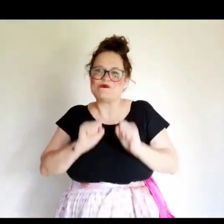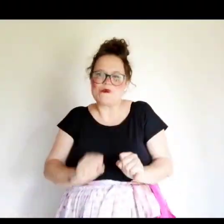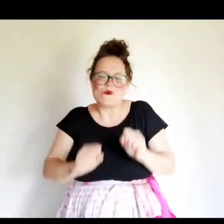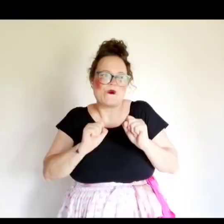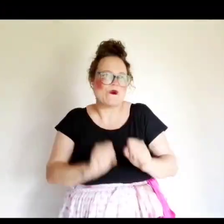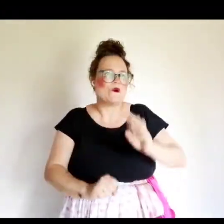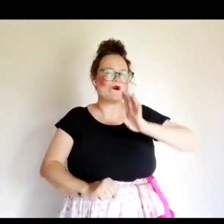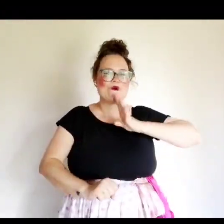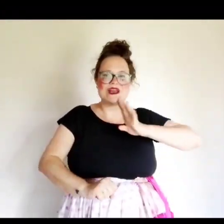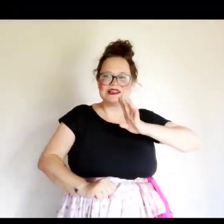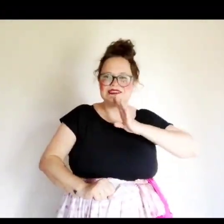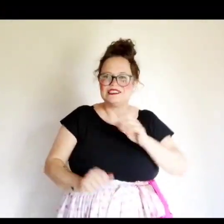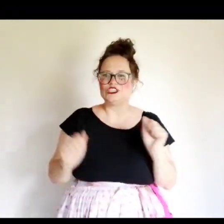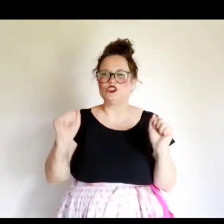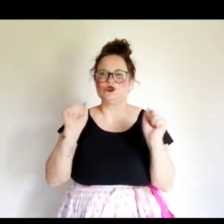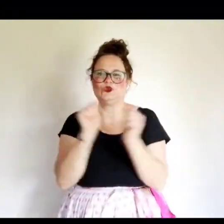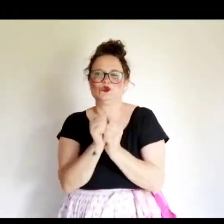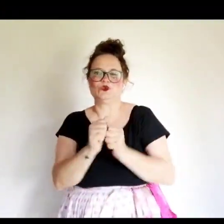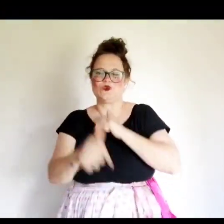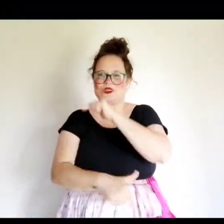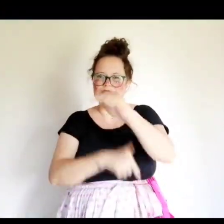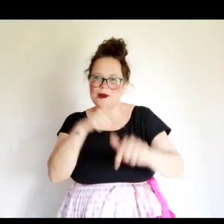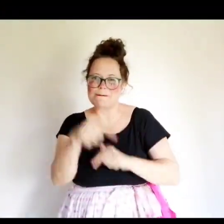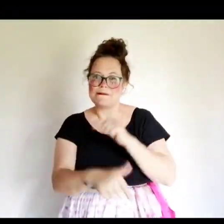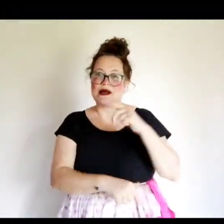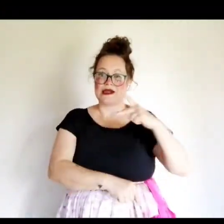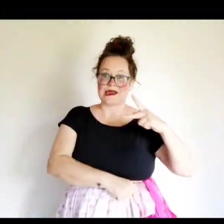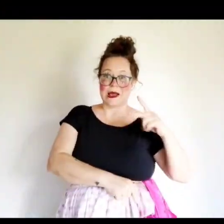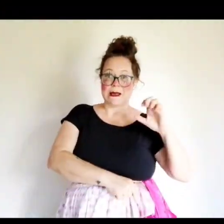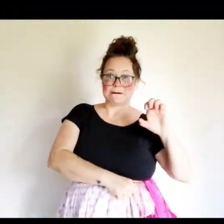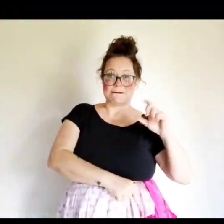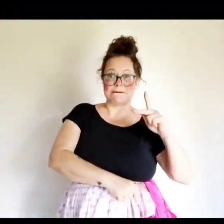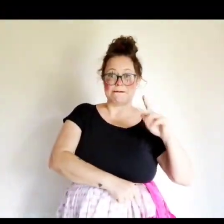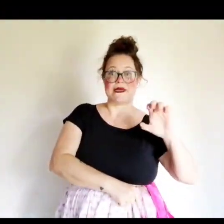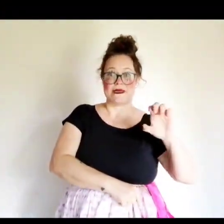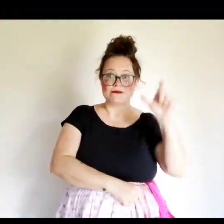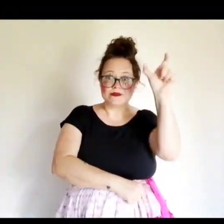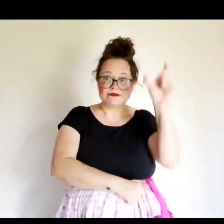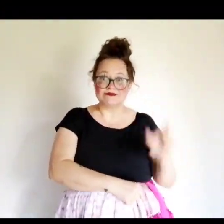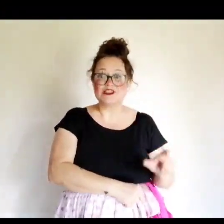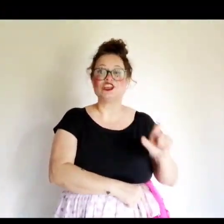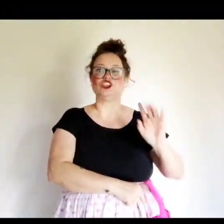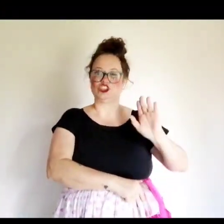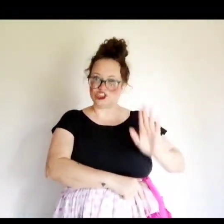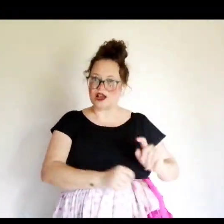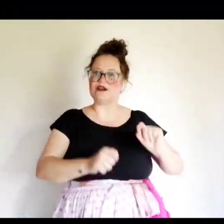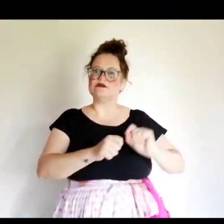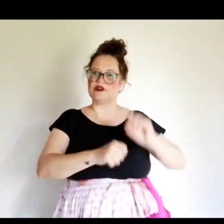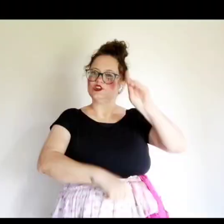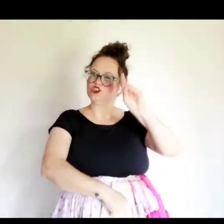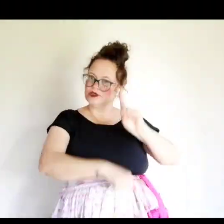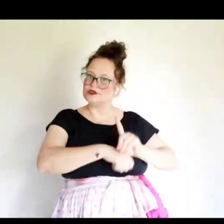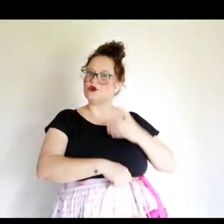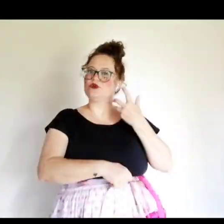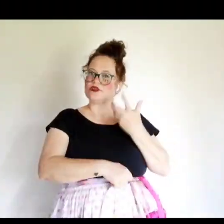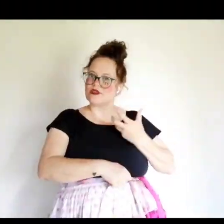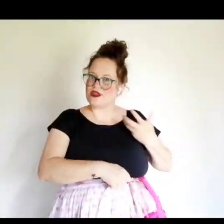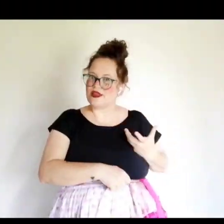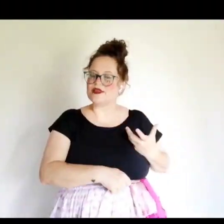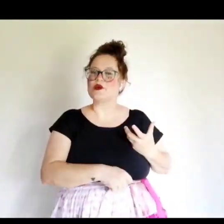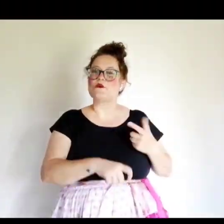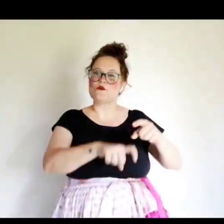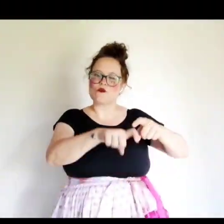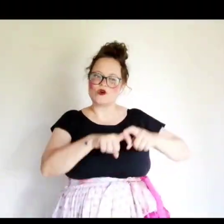e trabalhar com o Pepe Nunes, que é um diretor de teatro, que já dirigiu uma drag queen, então ele meio